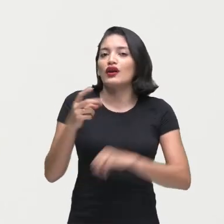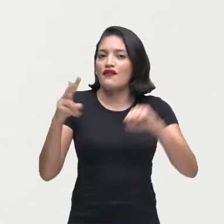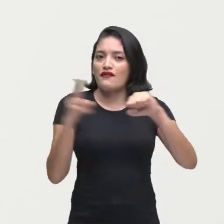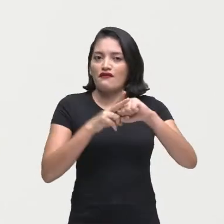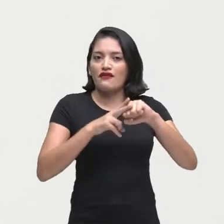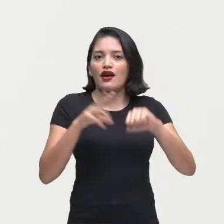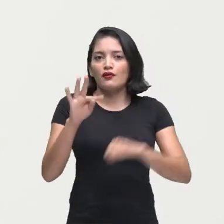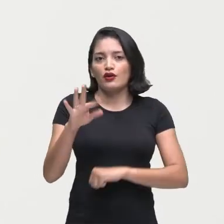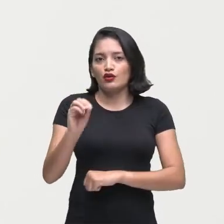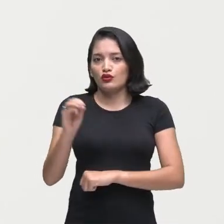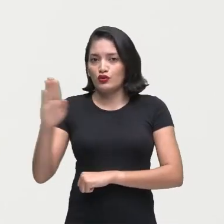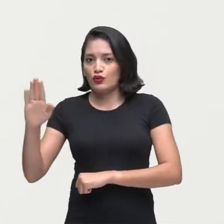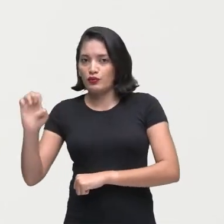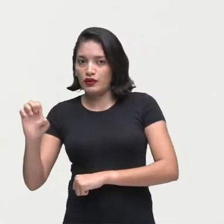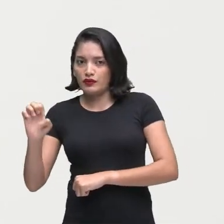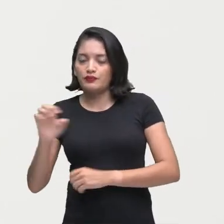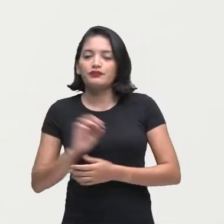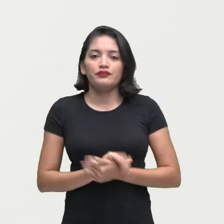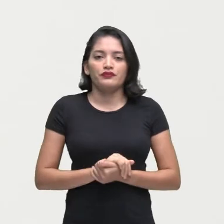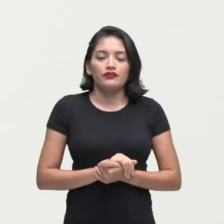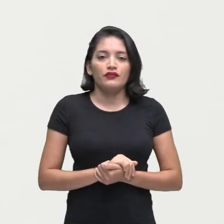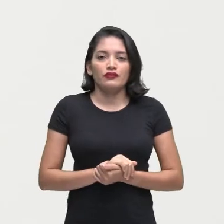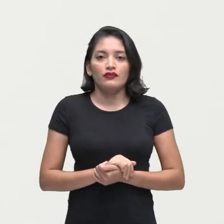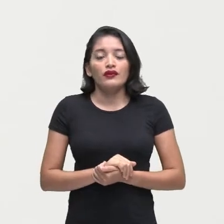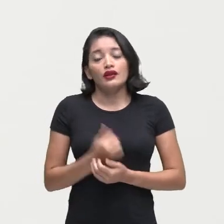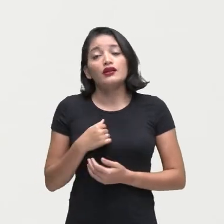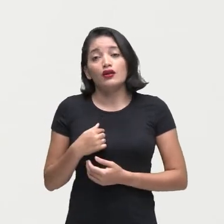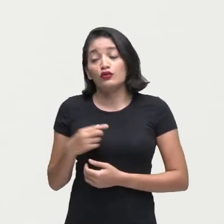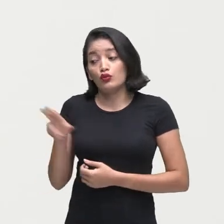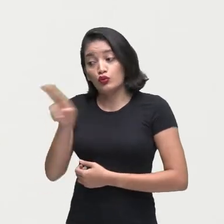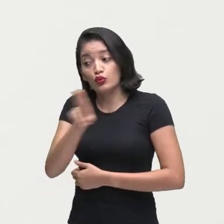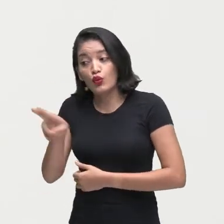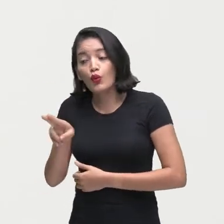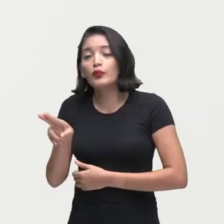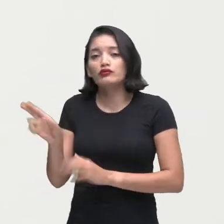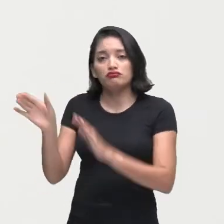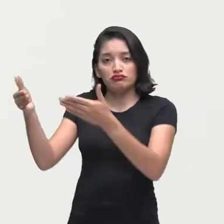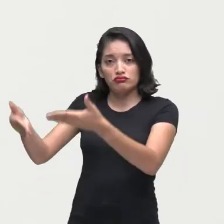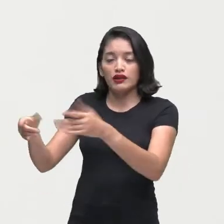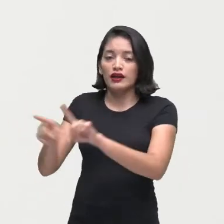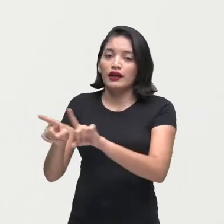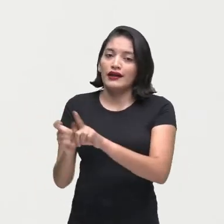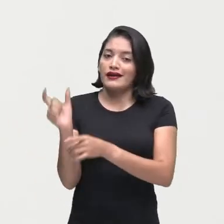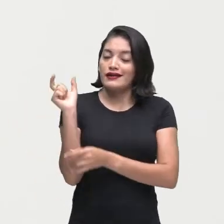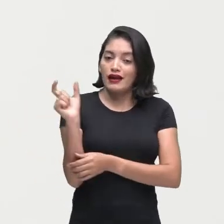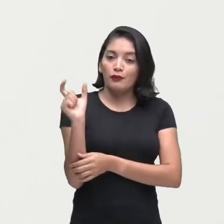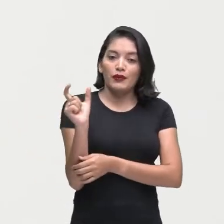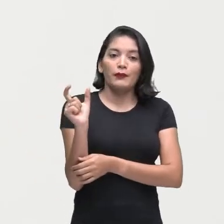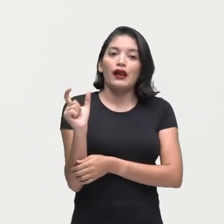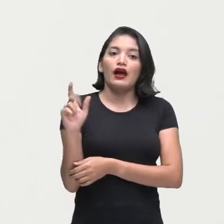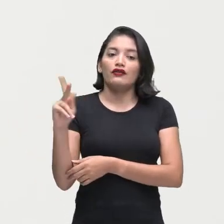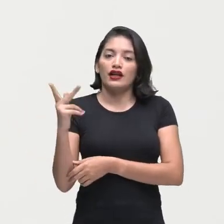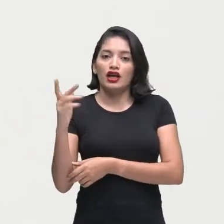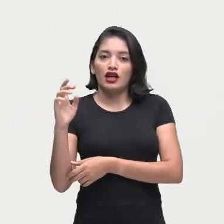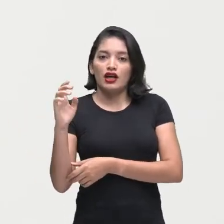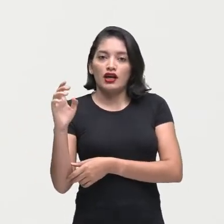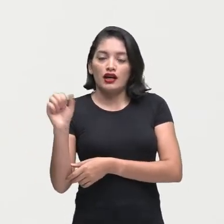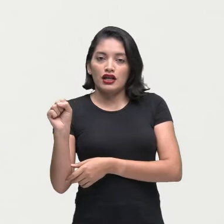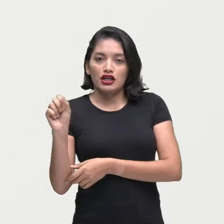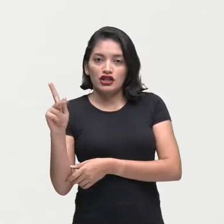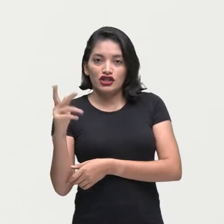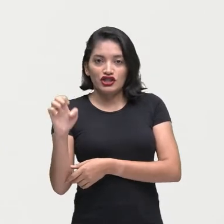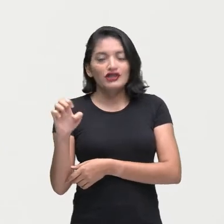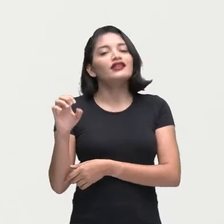be certo tanto Júlia porque eu estou me referindo a ela quanto a palavra pronomes de na que é